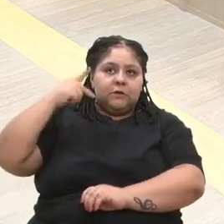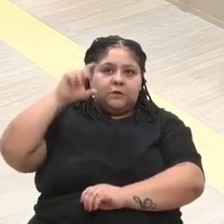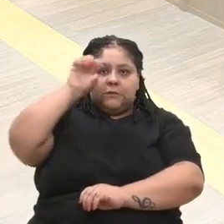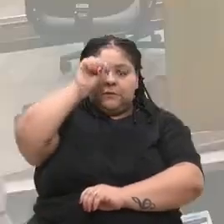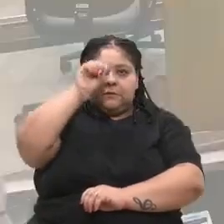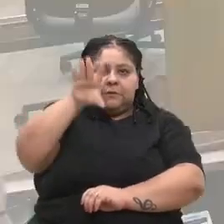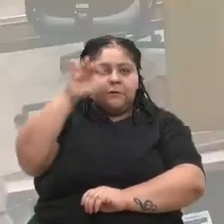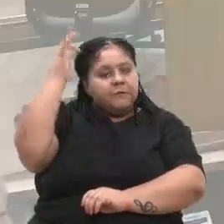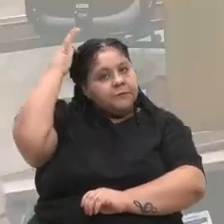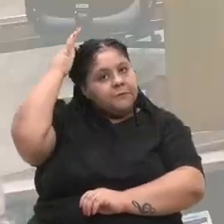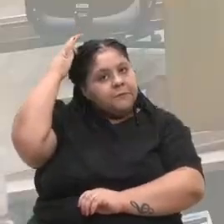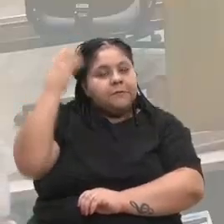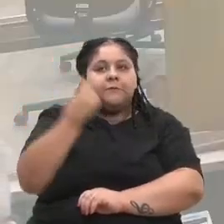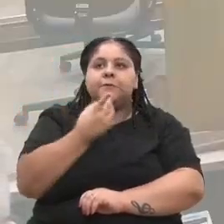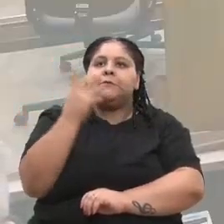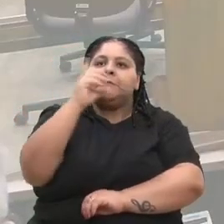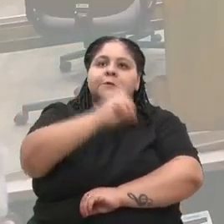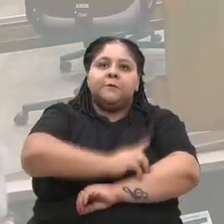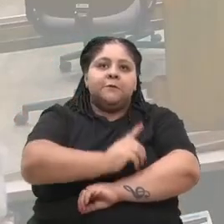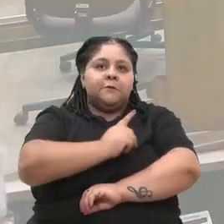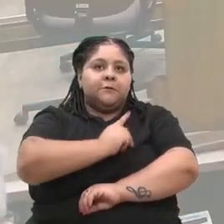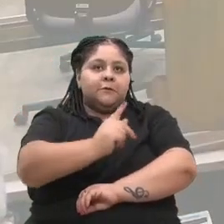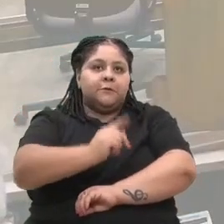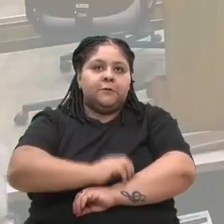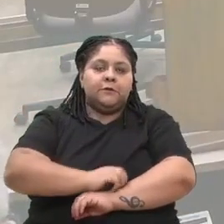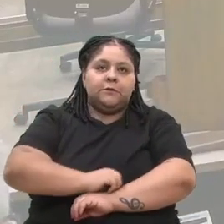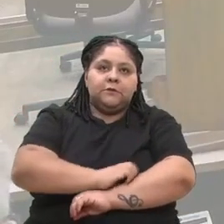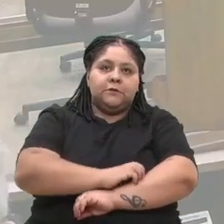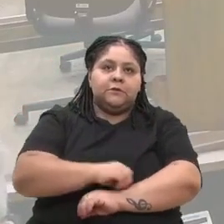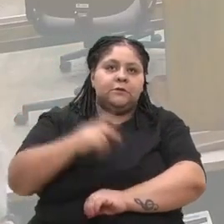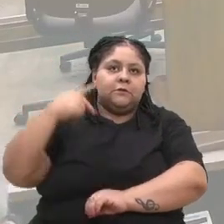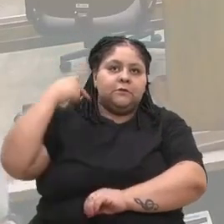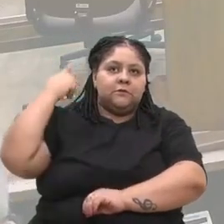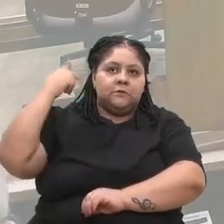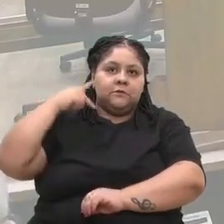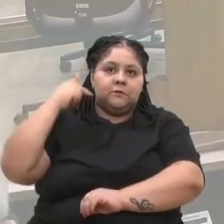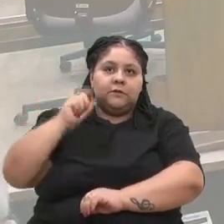Bom dia, senhora presidente, senhoras e senhores vereadores, aqueles que nos acompanham pela TV Câmara.